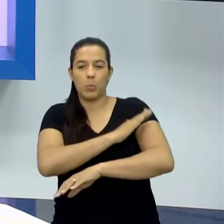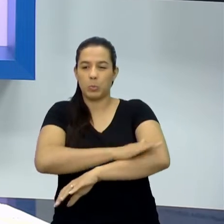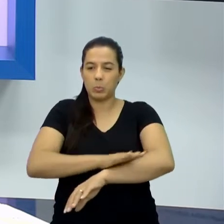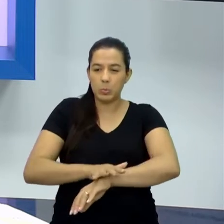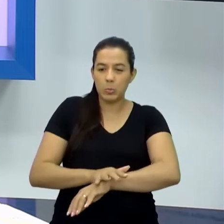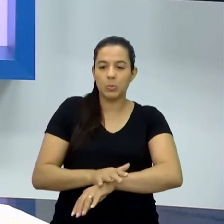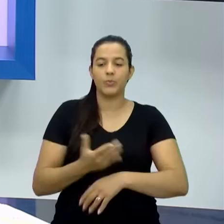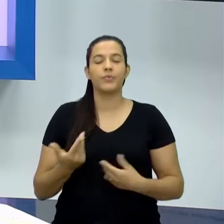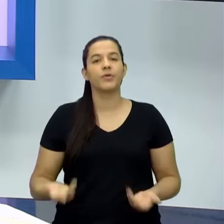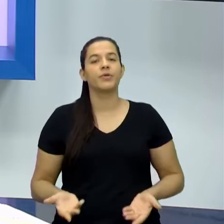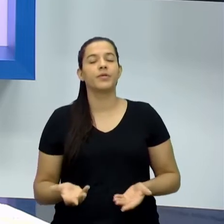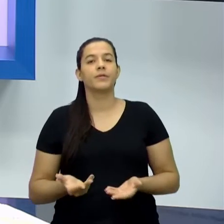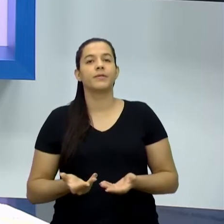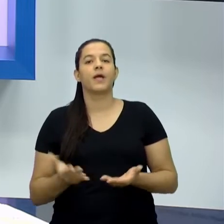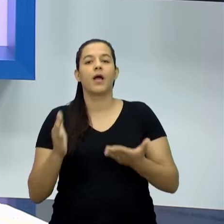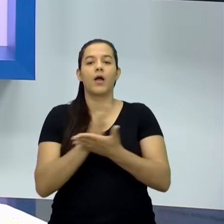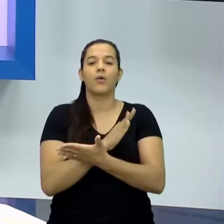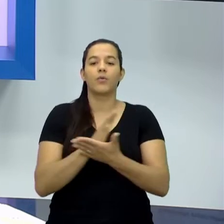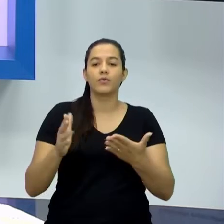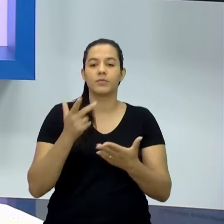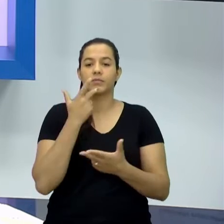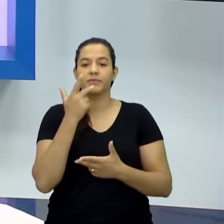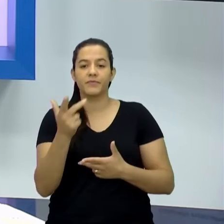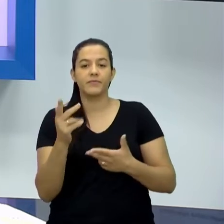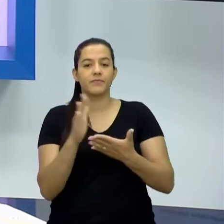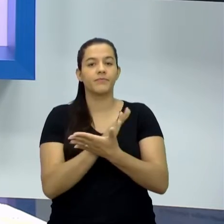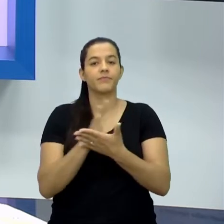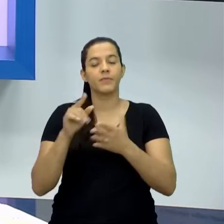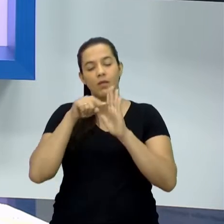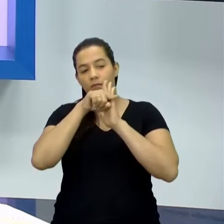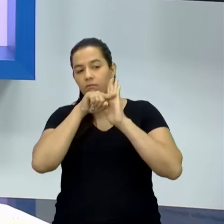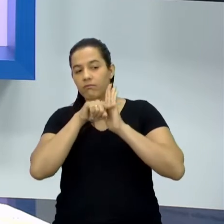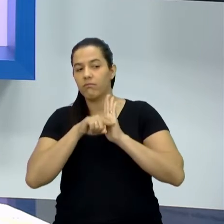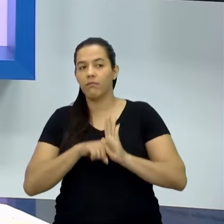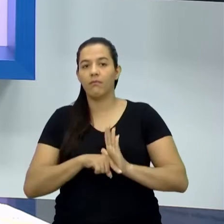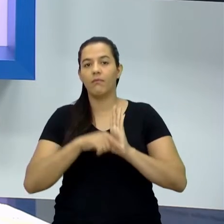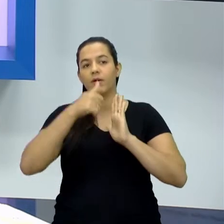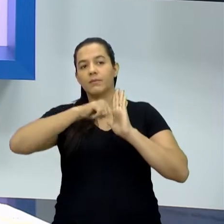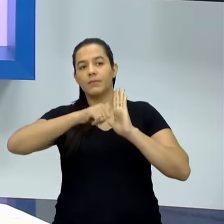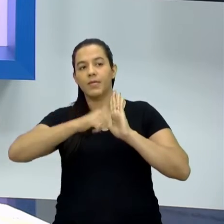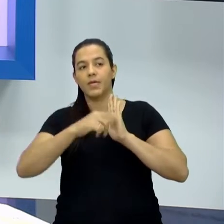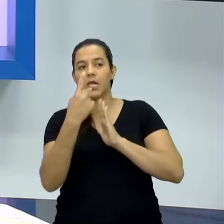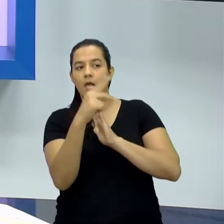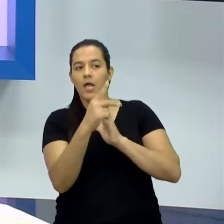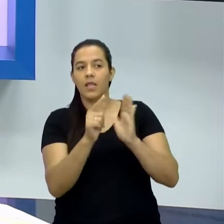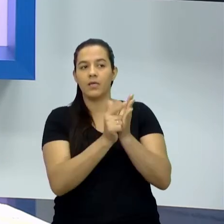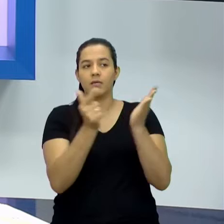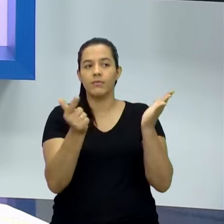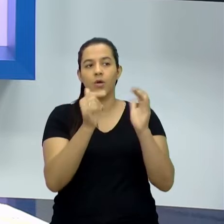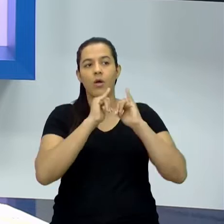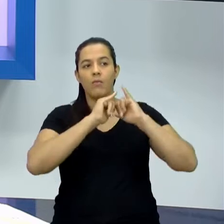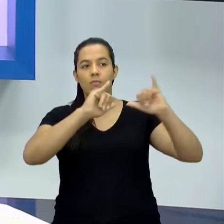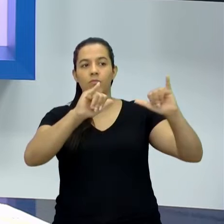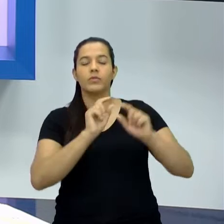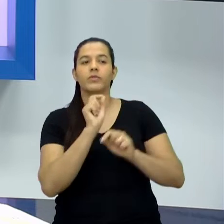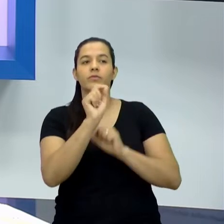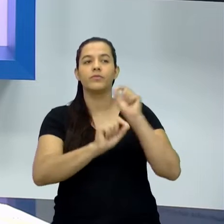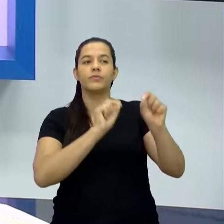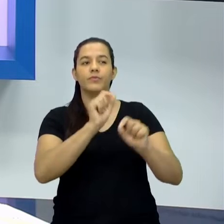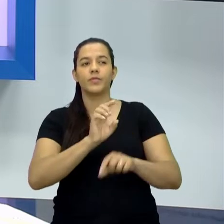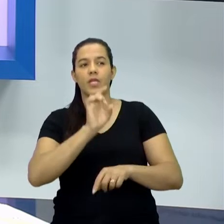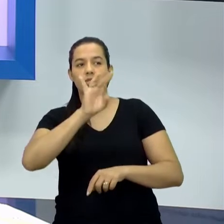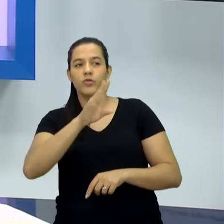algumas reportagens que abordem isso e comecem a fazer essa análise. Essa reportagem, ela